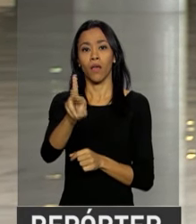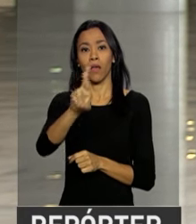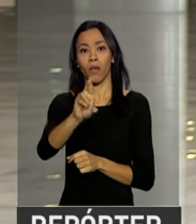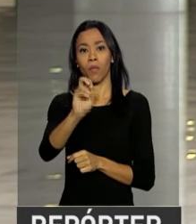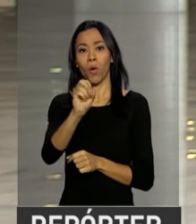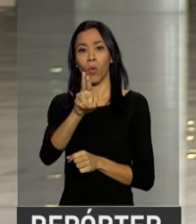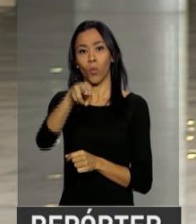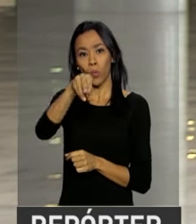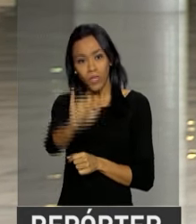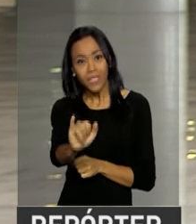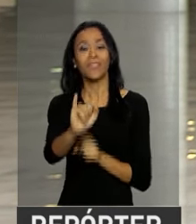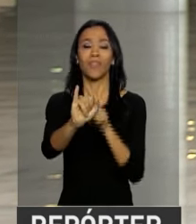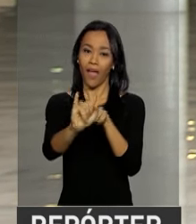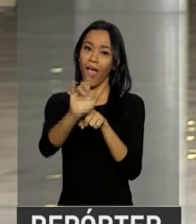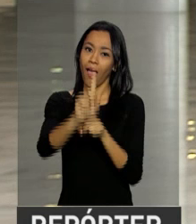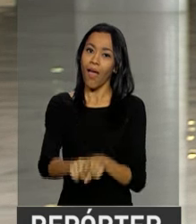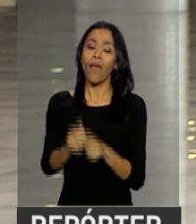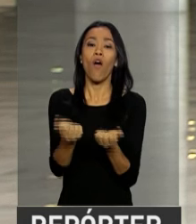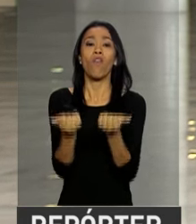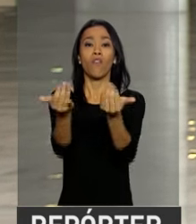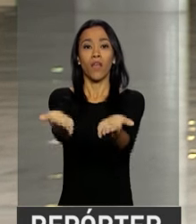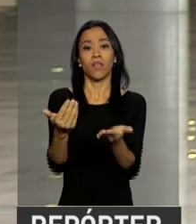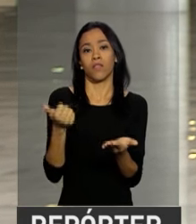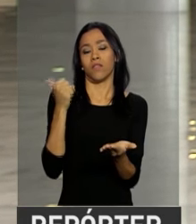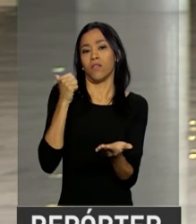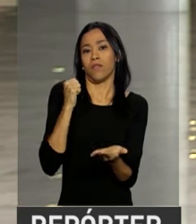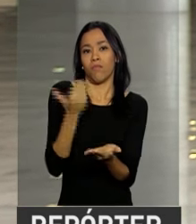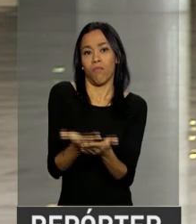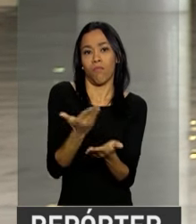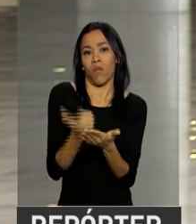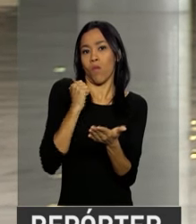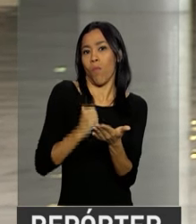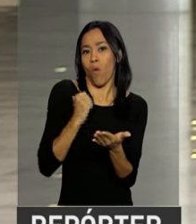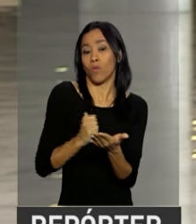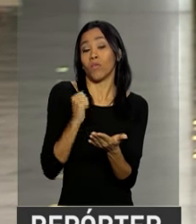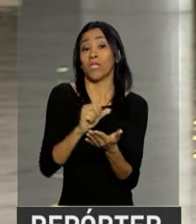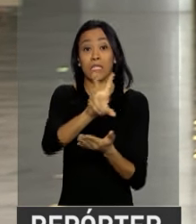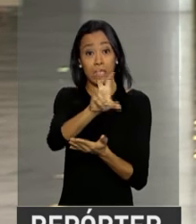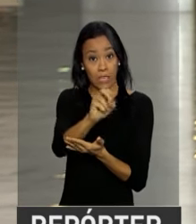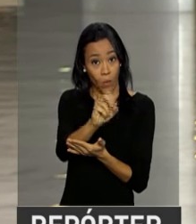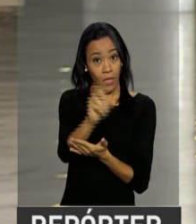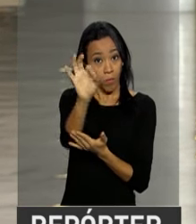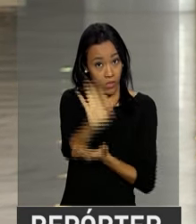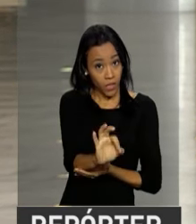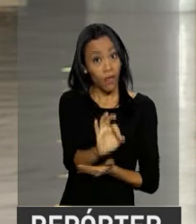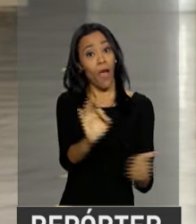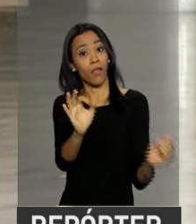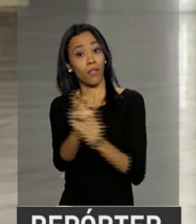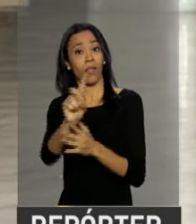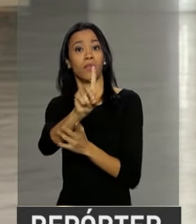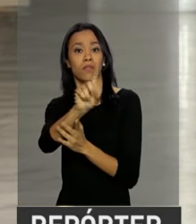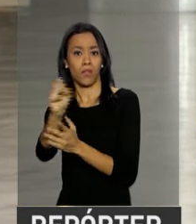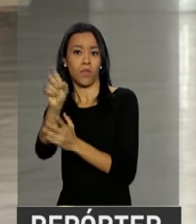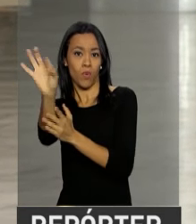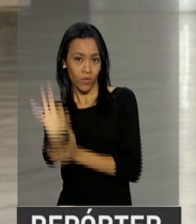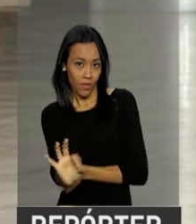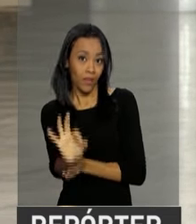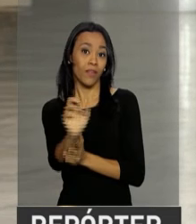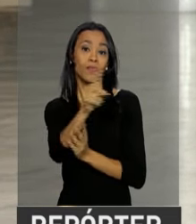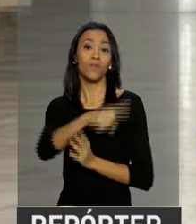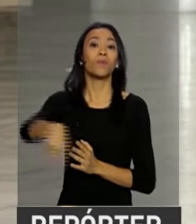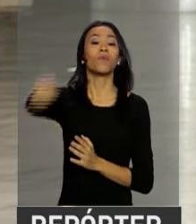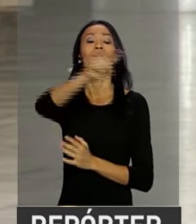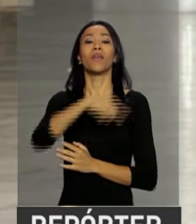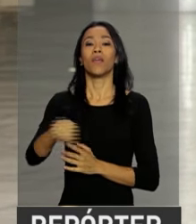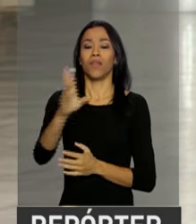do Governo Federal, que oferece bolsas de estudo parciais e integrais de 50% e de 100% em instituições